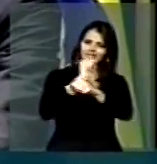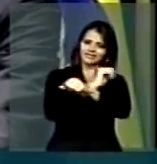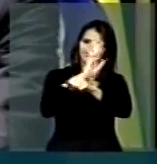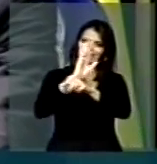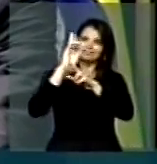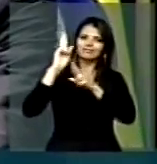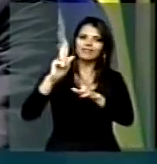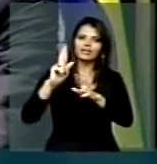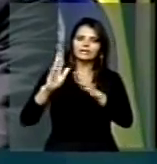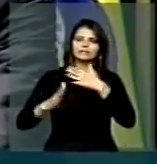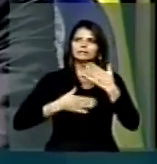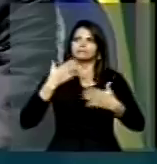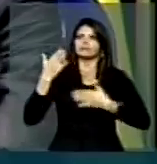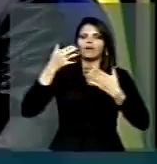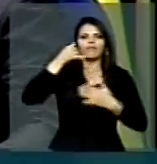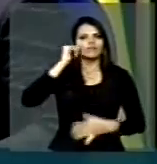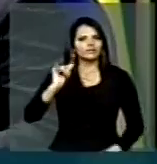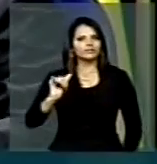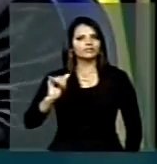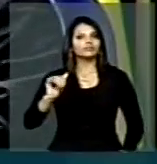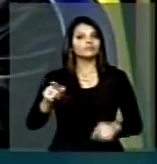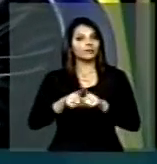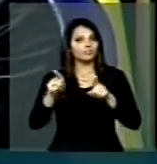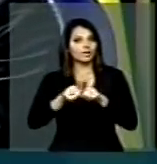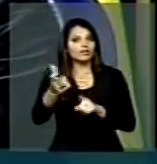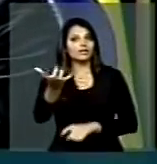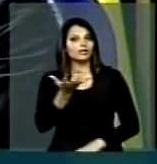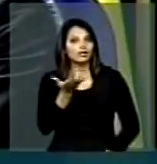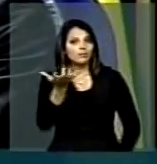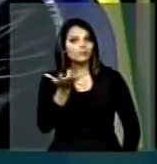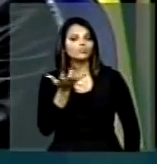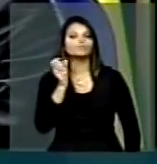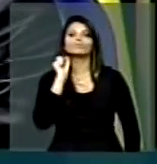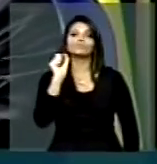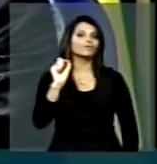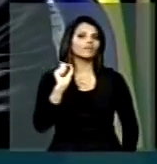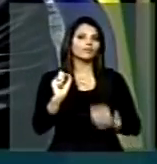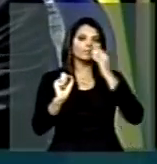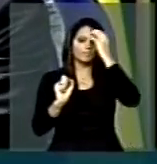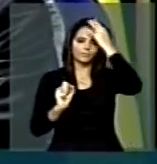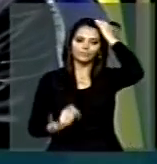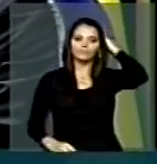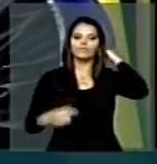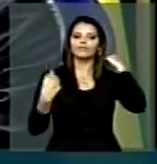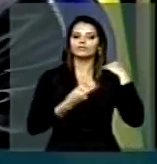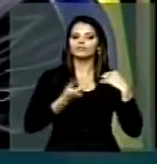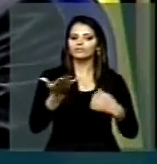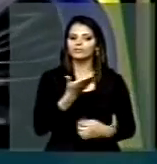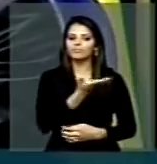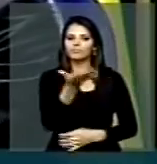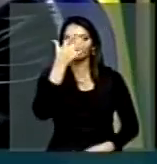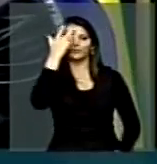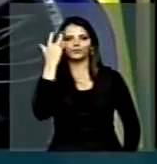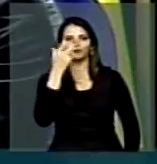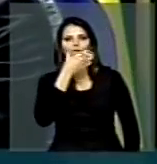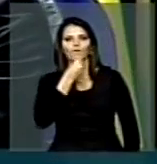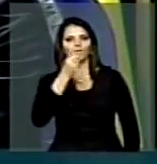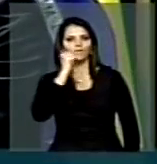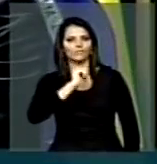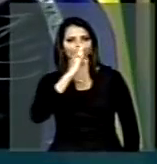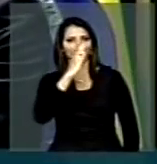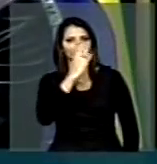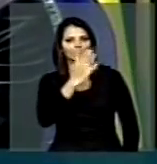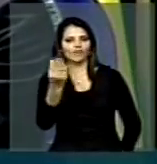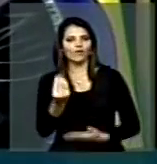menos sobressaltos. Queremos, senhores parlamentares, senhoras que aqui nos prestigiam, queremos oferecer